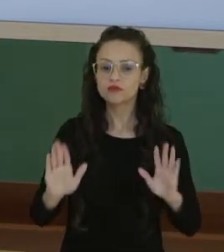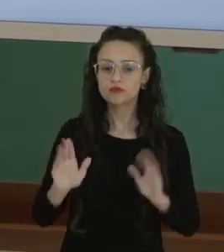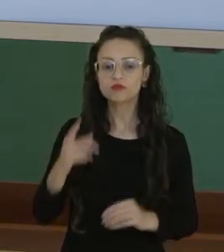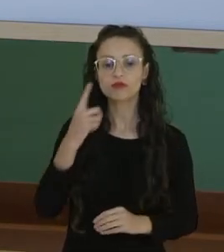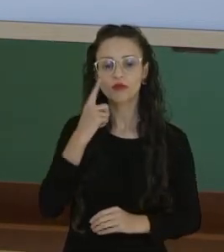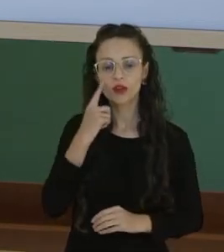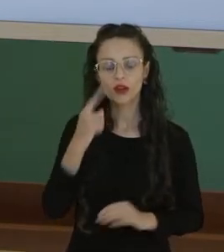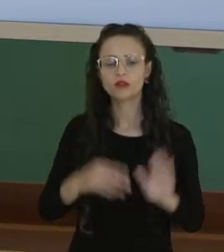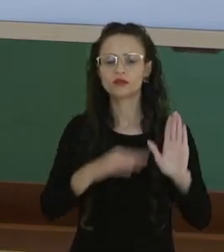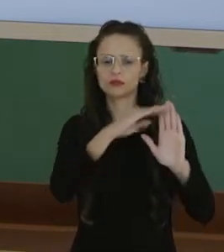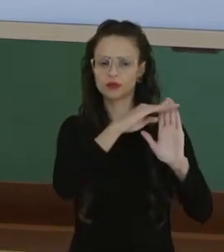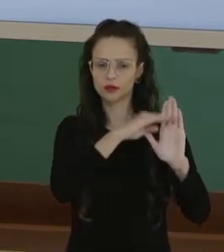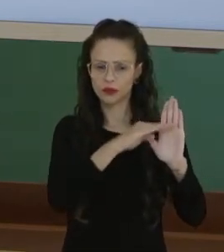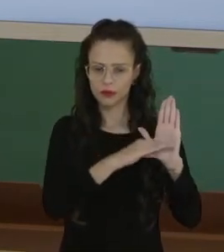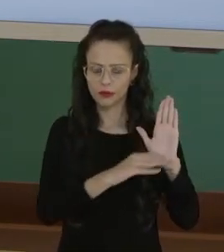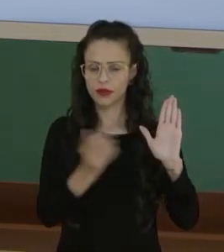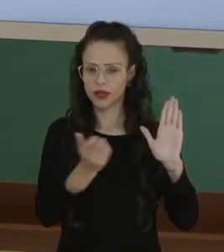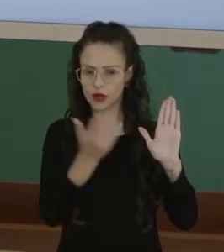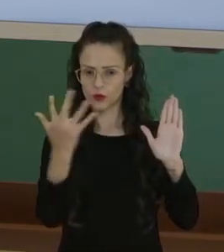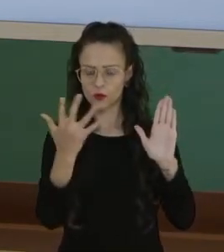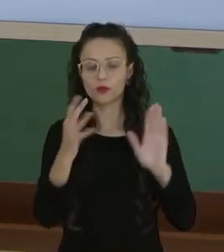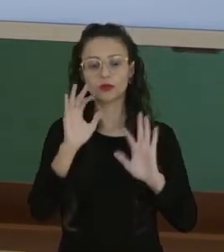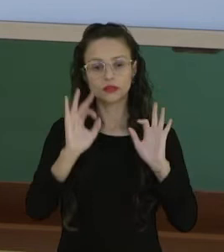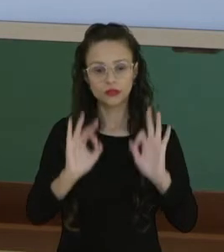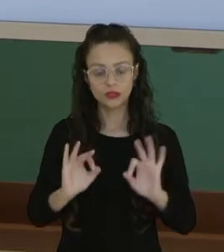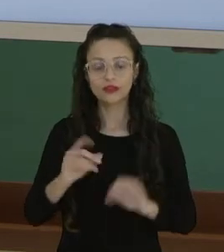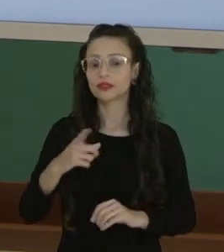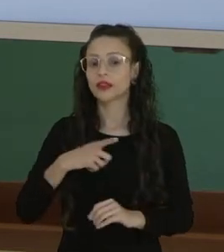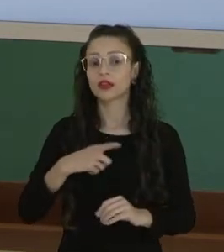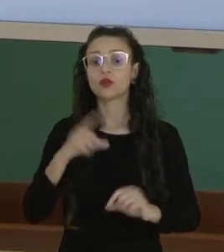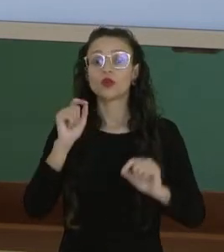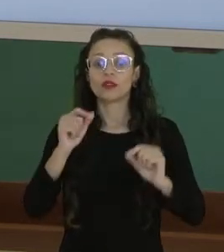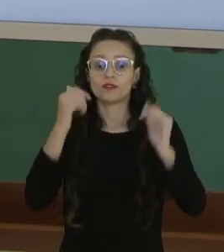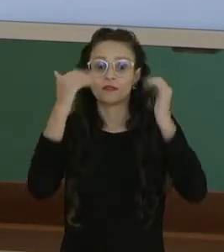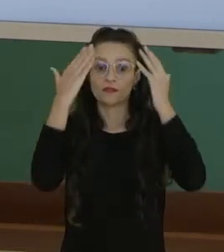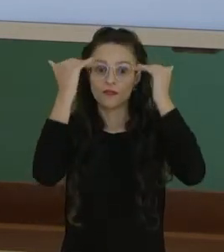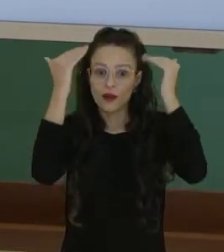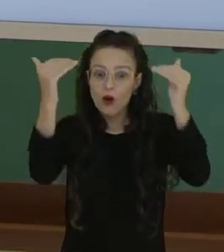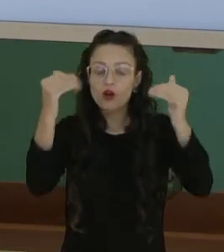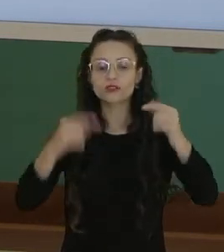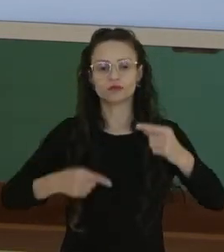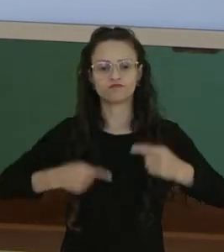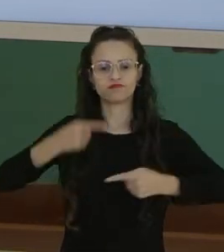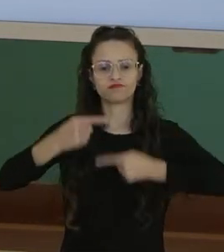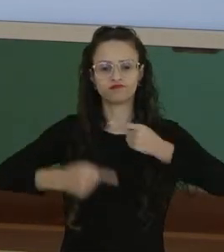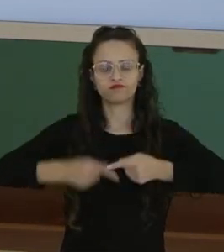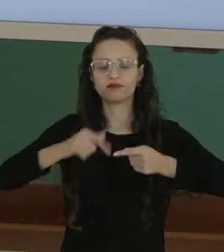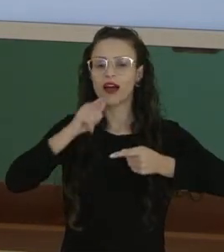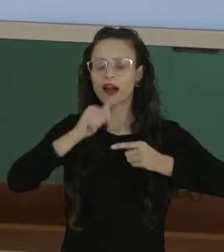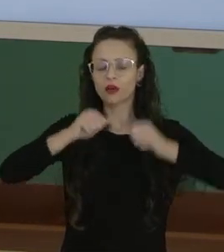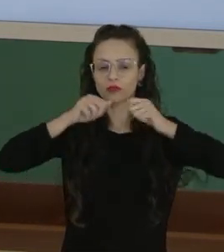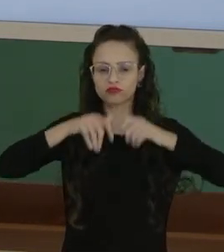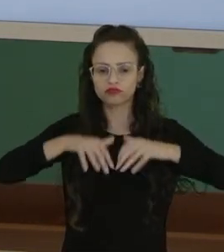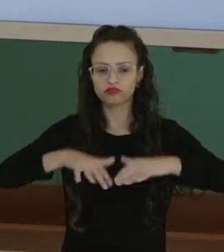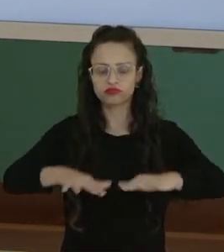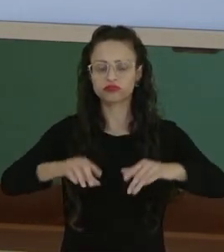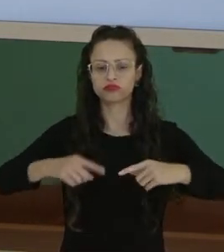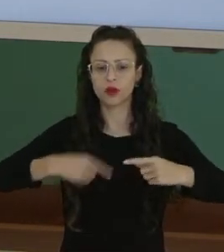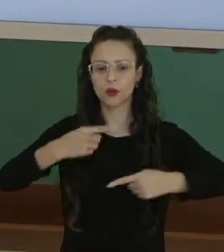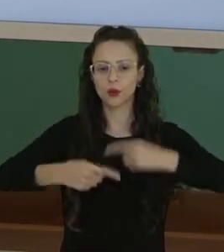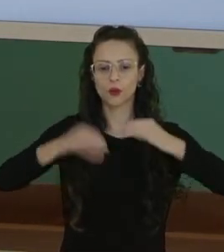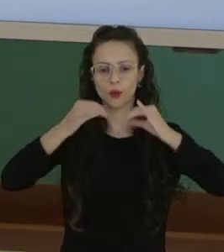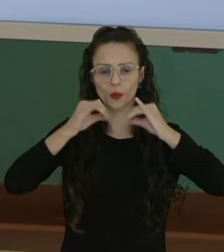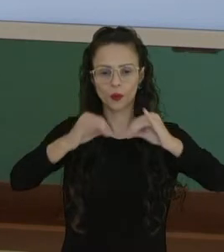listar algumas delas, certo? Nós temos a famosa hidrelétrica, que converte a energia hidráulica em energia